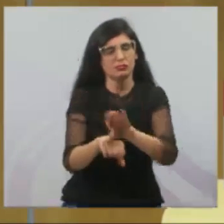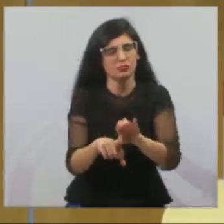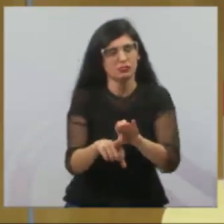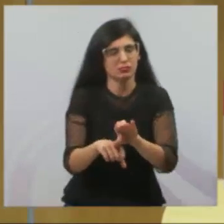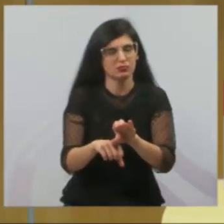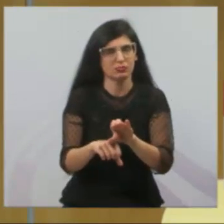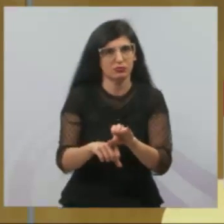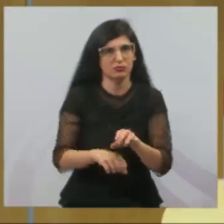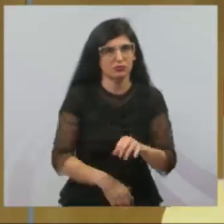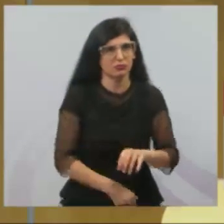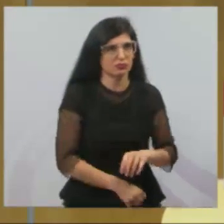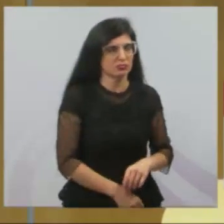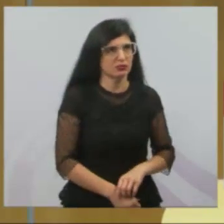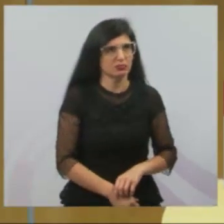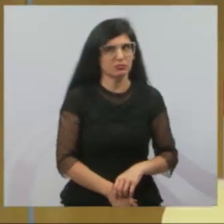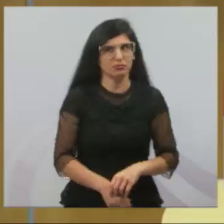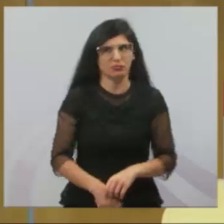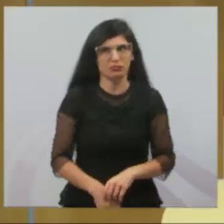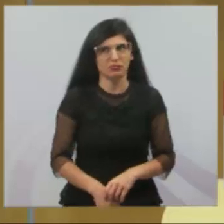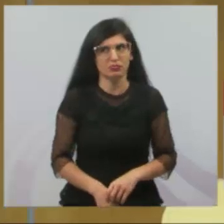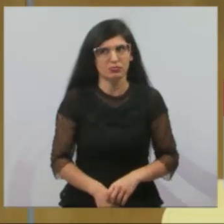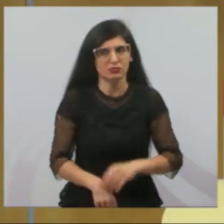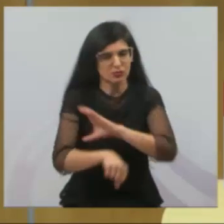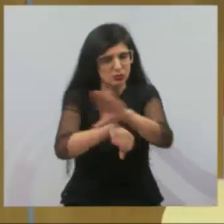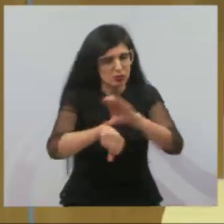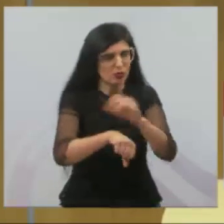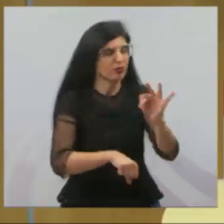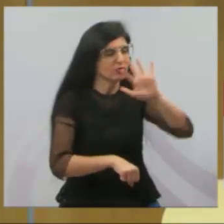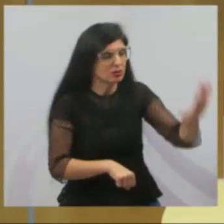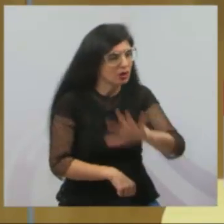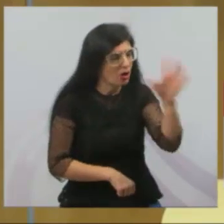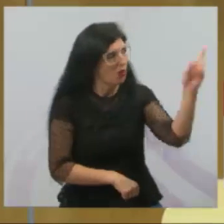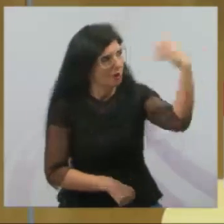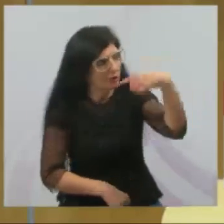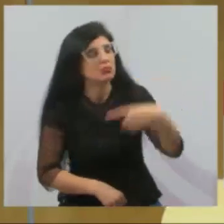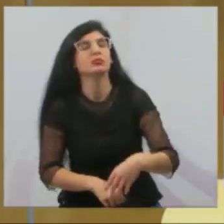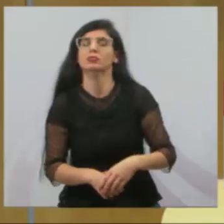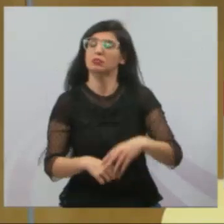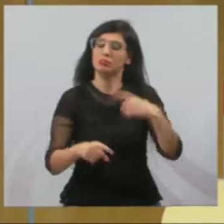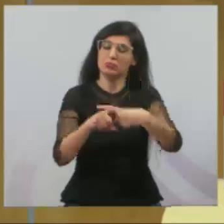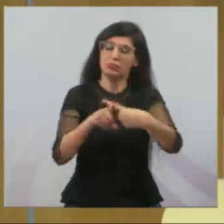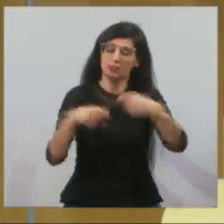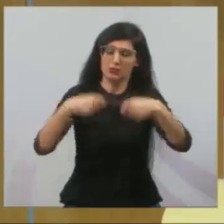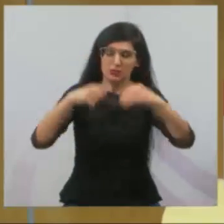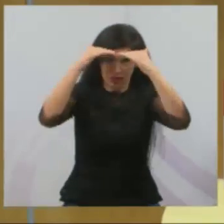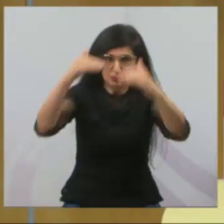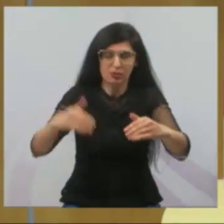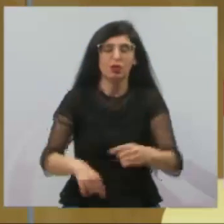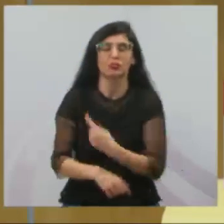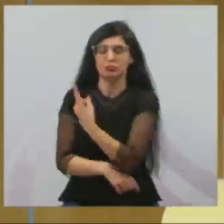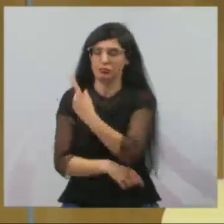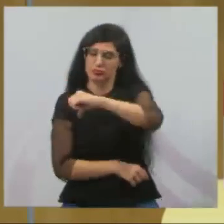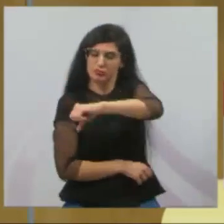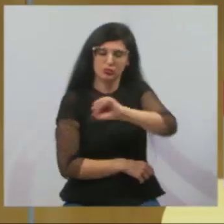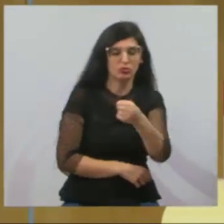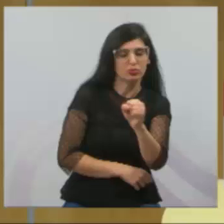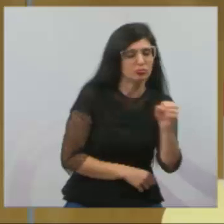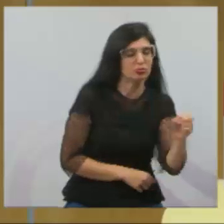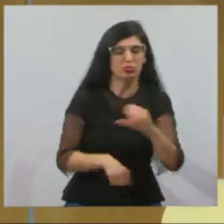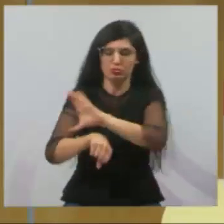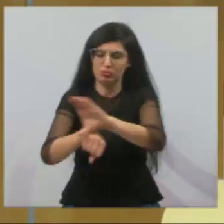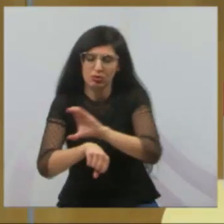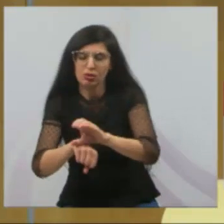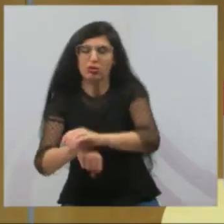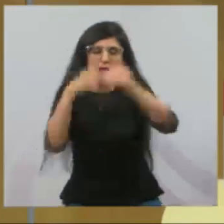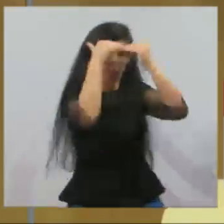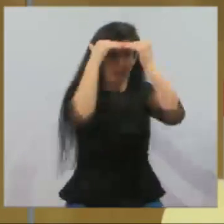uma modificação imposta ao texto da Constituição Federal de 1988. É um processo que garante que a Constituição